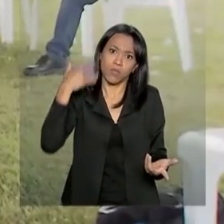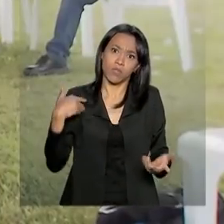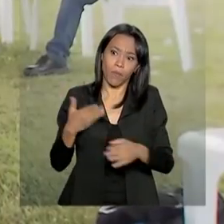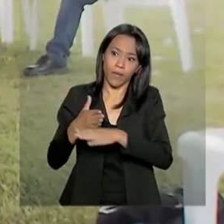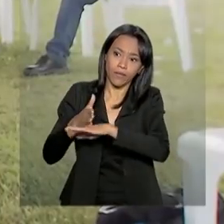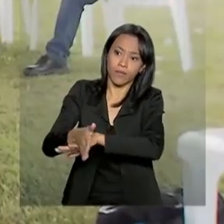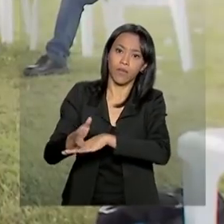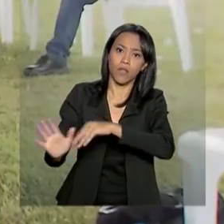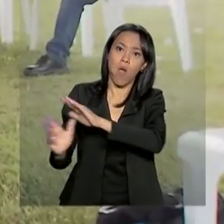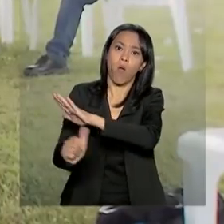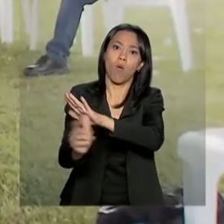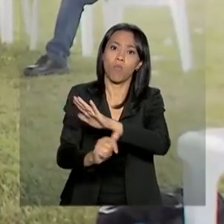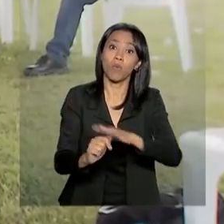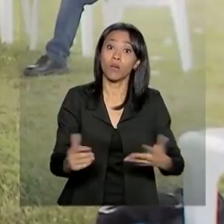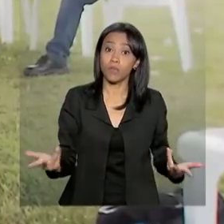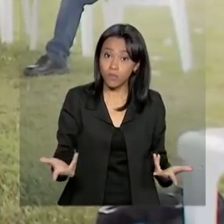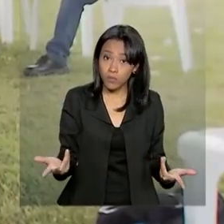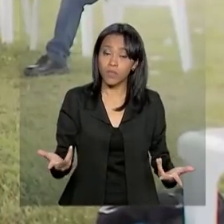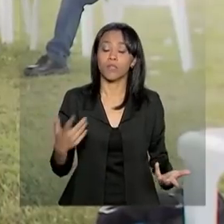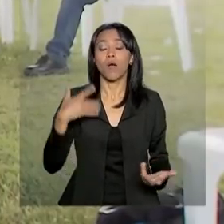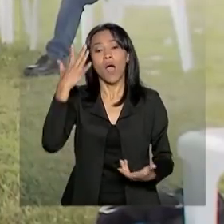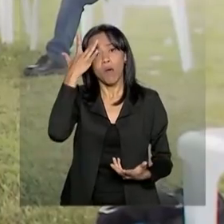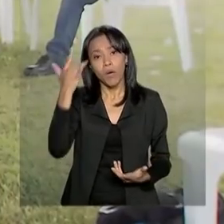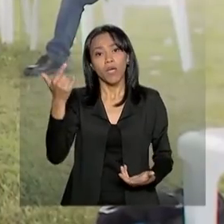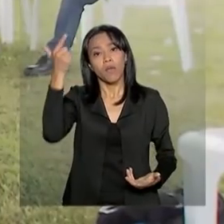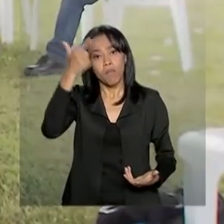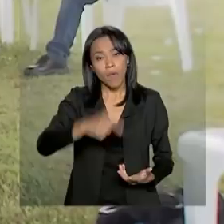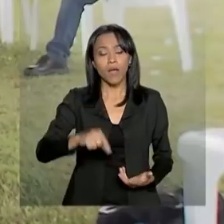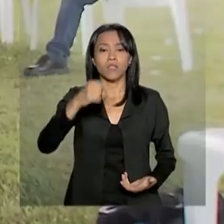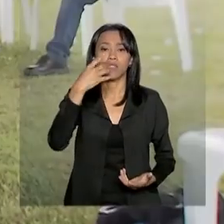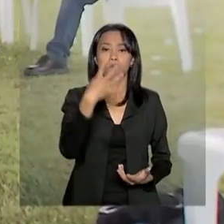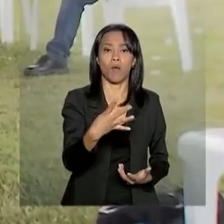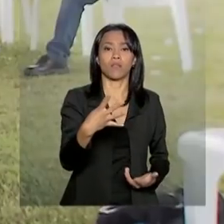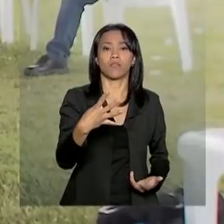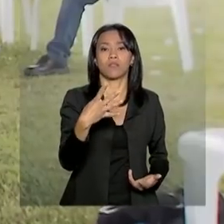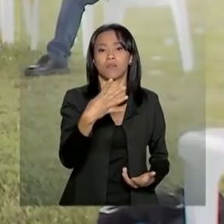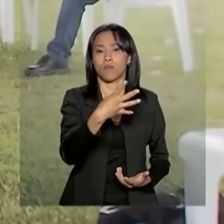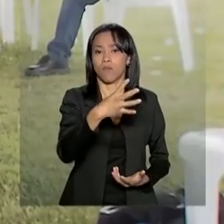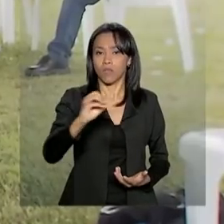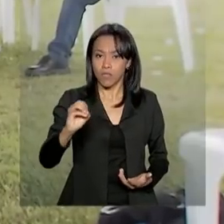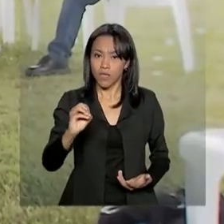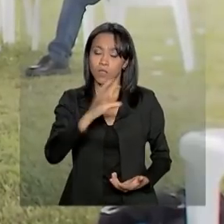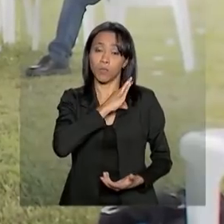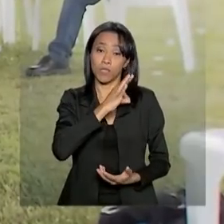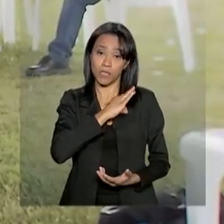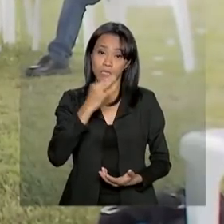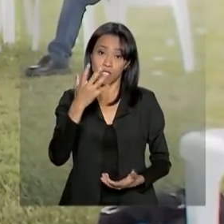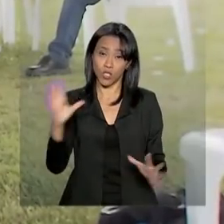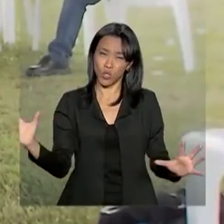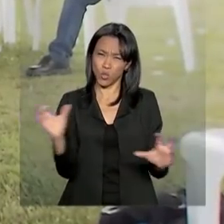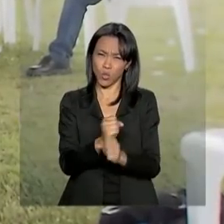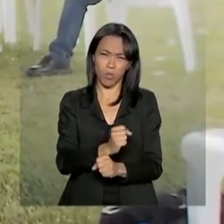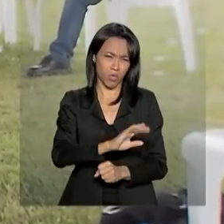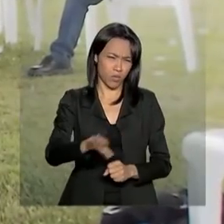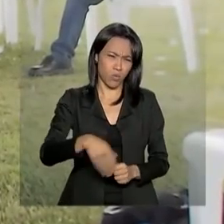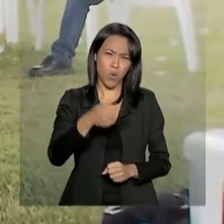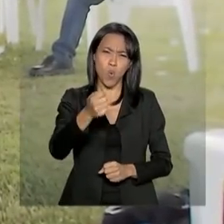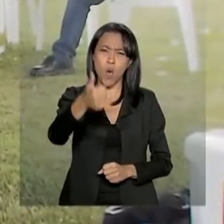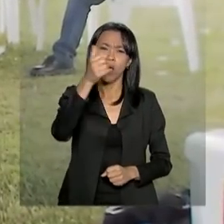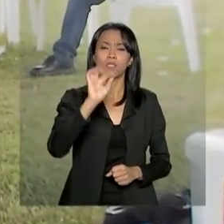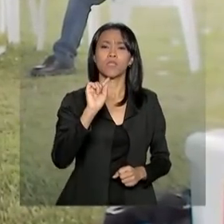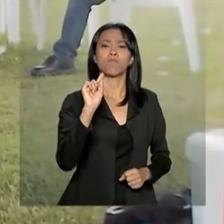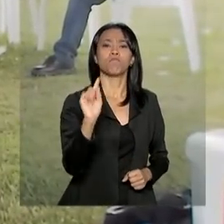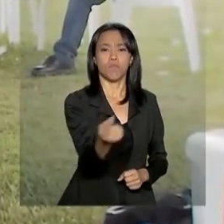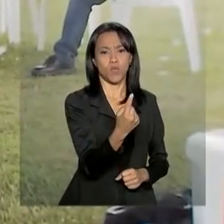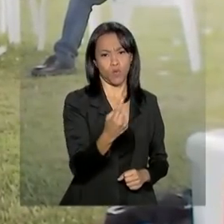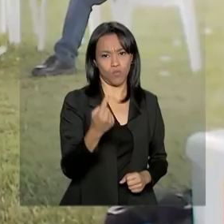roubando esses moradores. Amanhã vão chegar mais 400 policiais militares aqui em Brumadinho, então perfazendo aí um total de quase 1.000